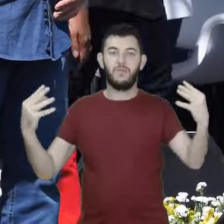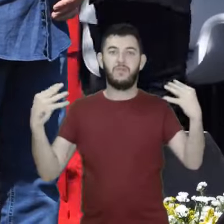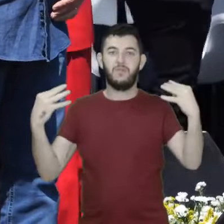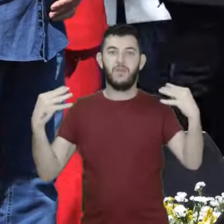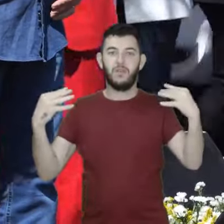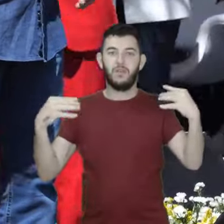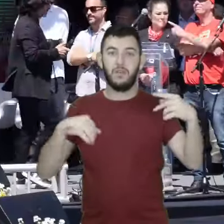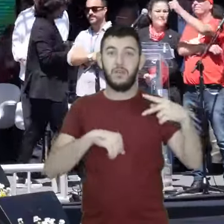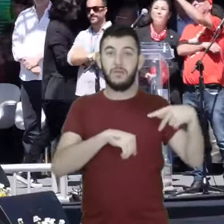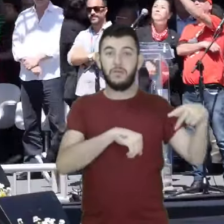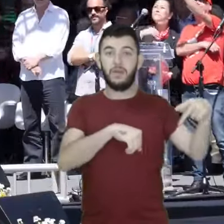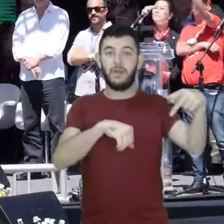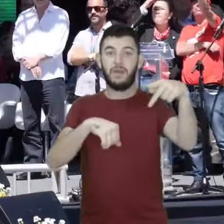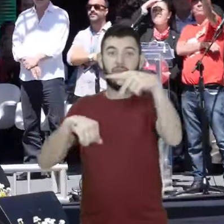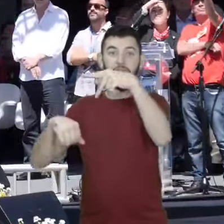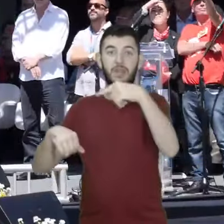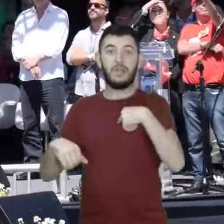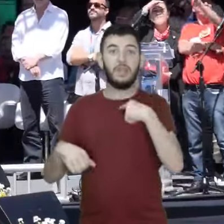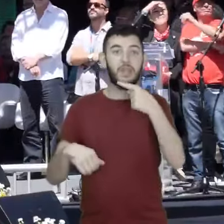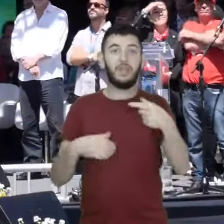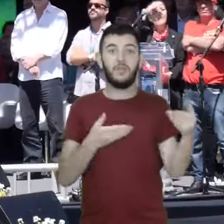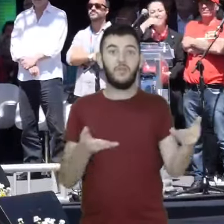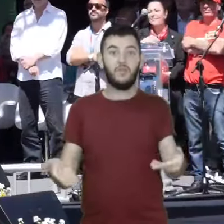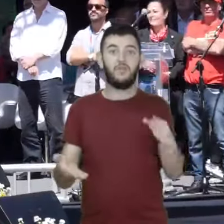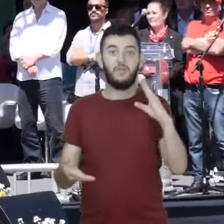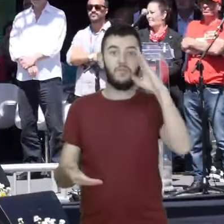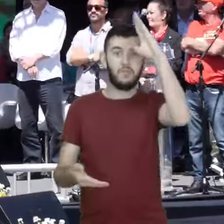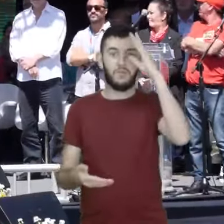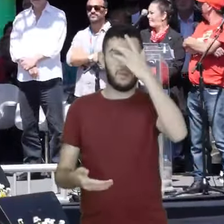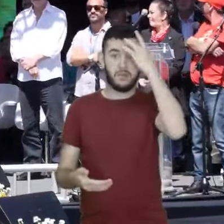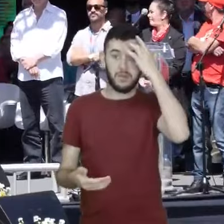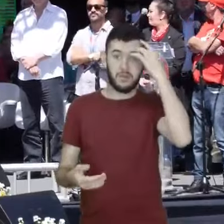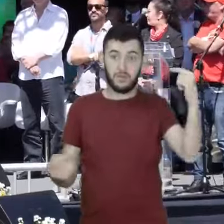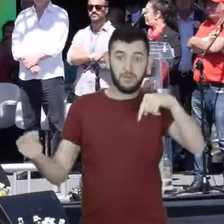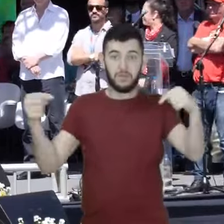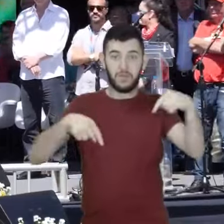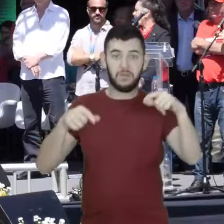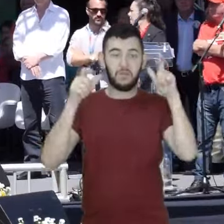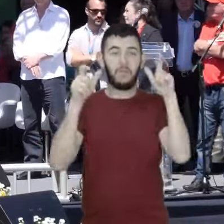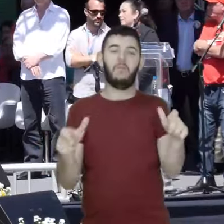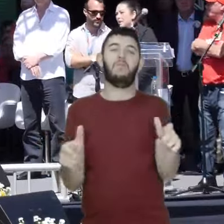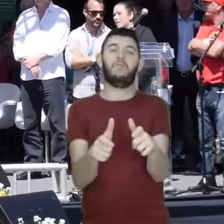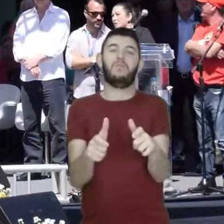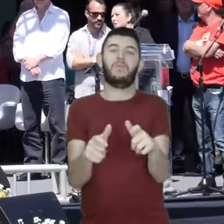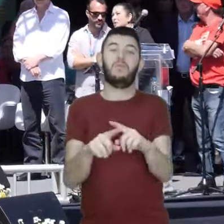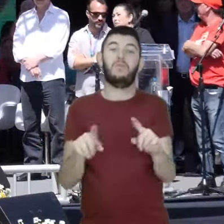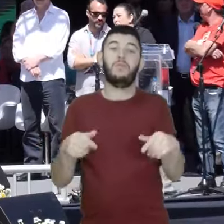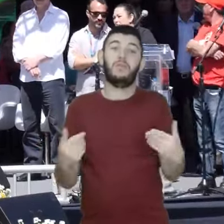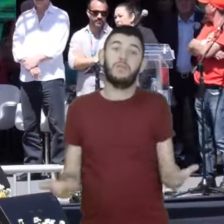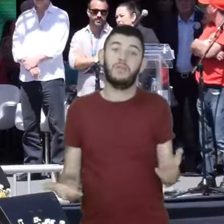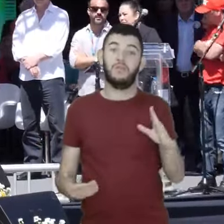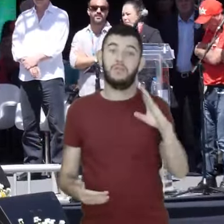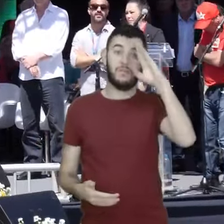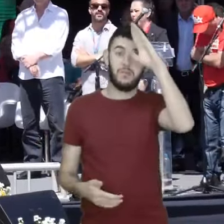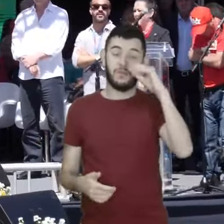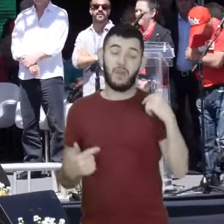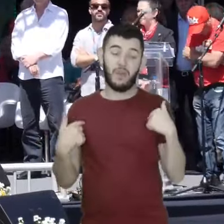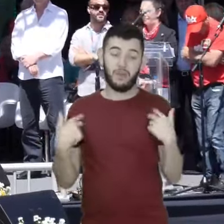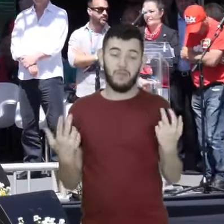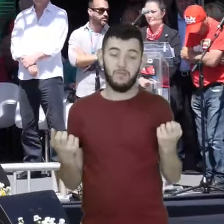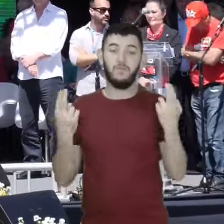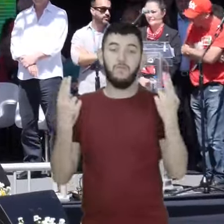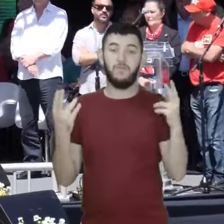viajar, ninguém quer vir aqui. Ele então se ofereceu para ir no enterro da rainha